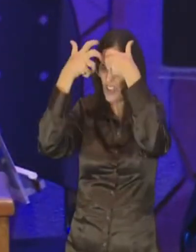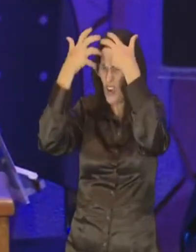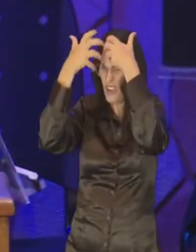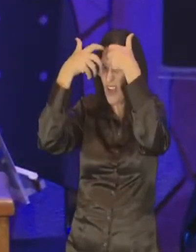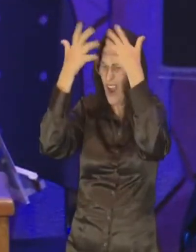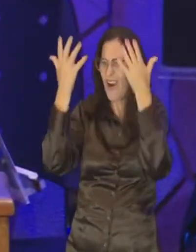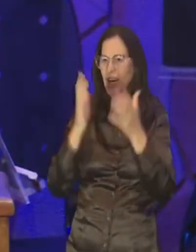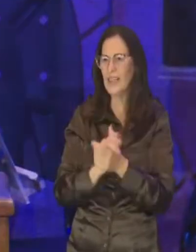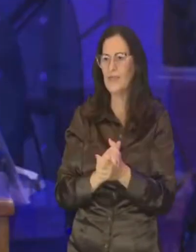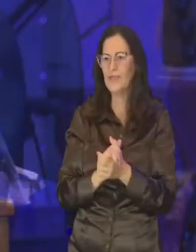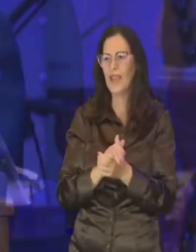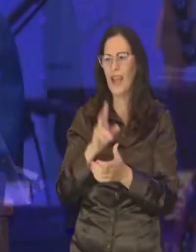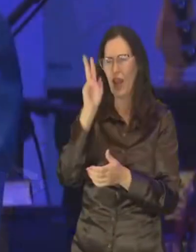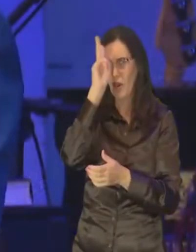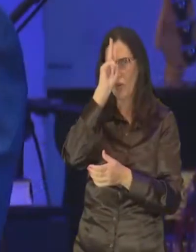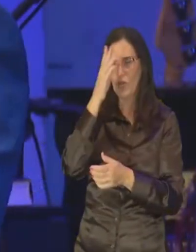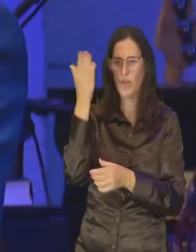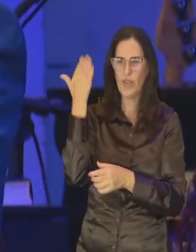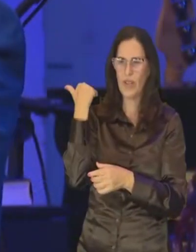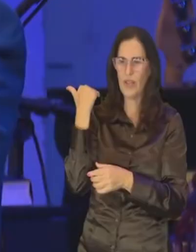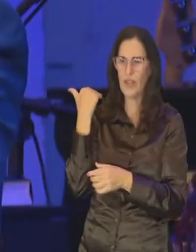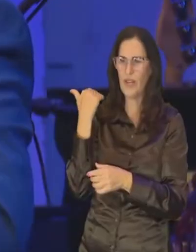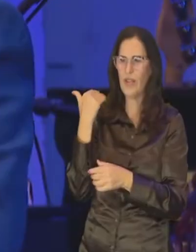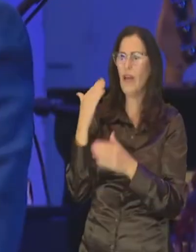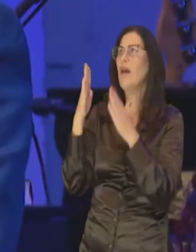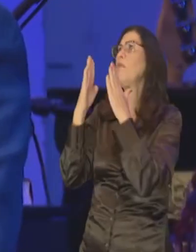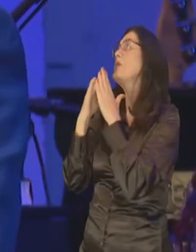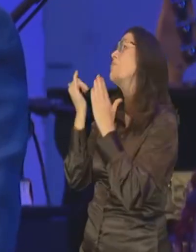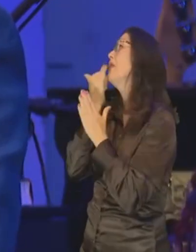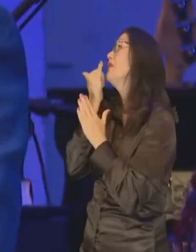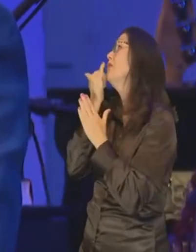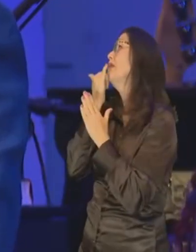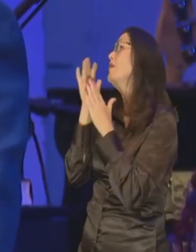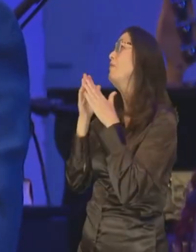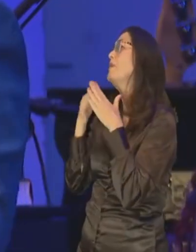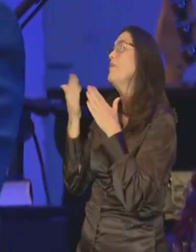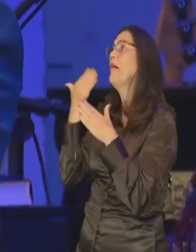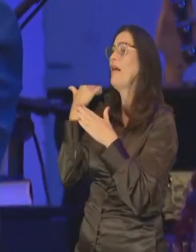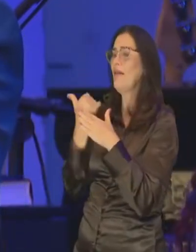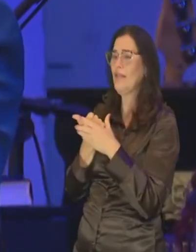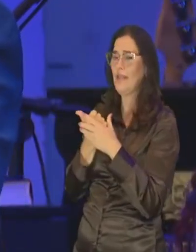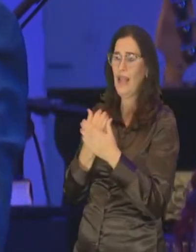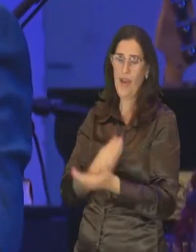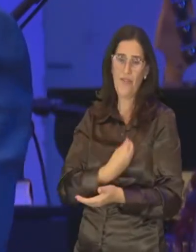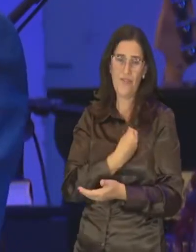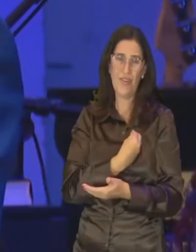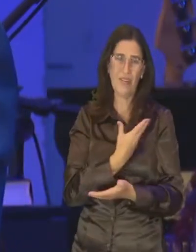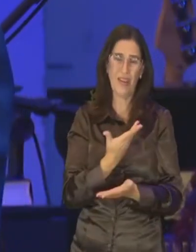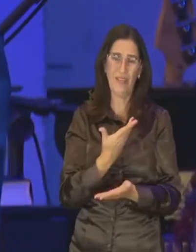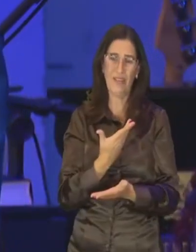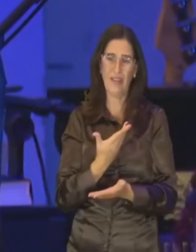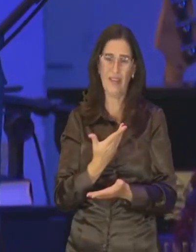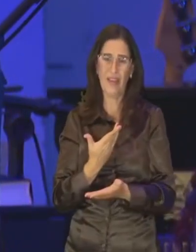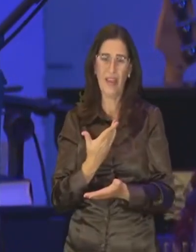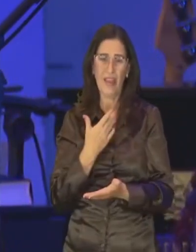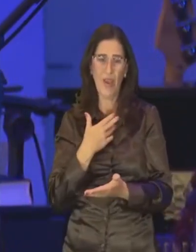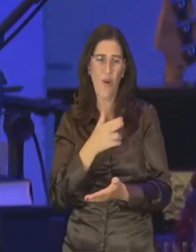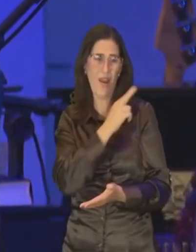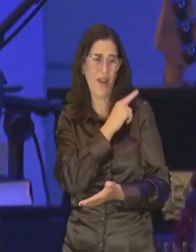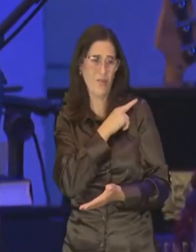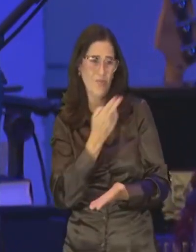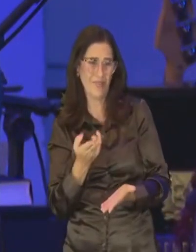Eu costumo lembrar desse tempo e pedir tanto perdão a Deus sobre as vidas que passaram pelos meus